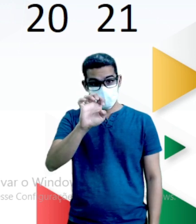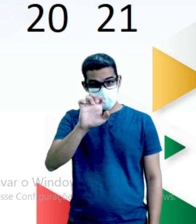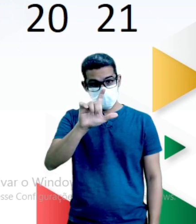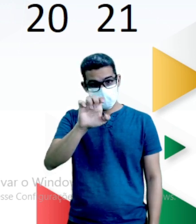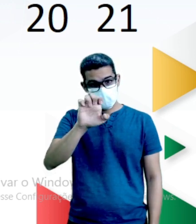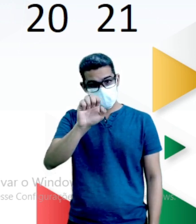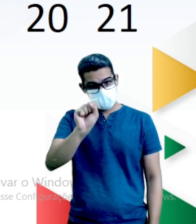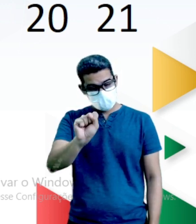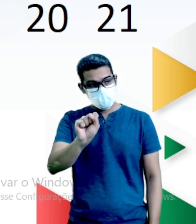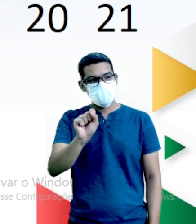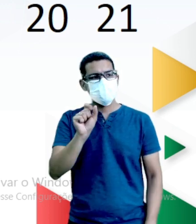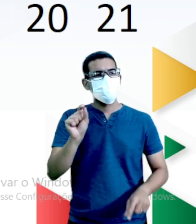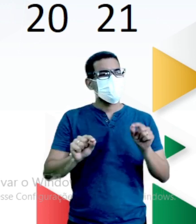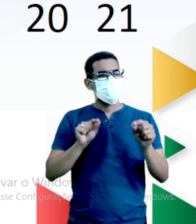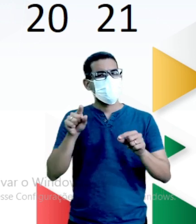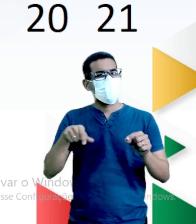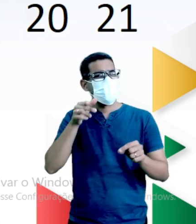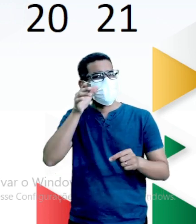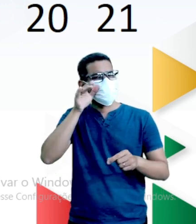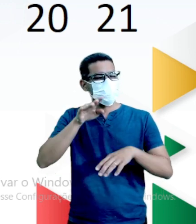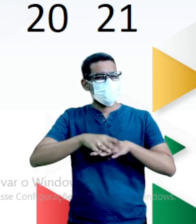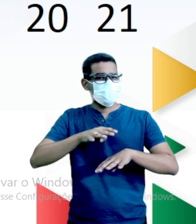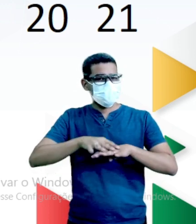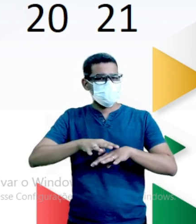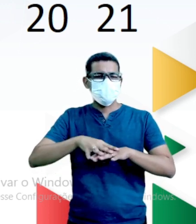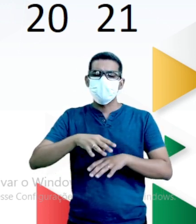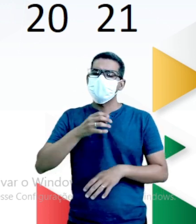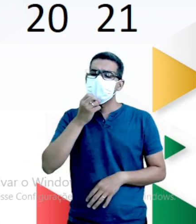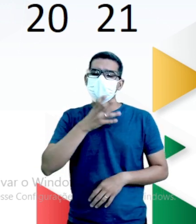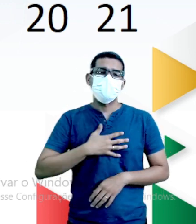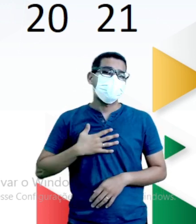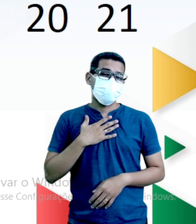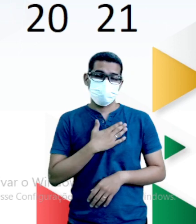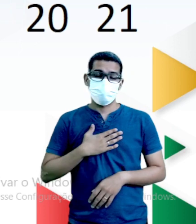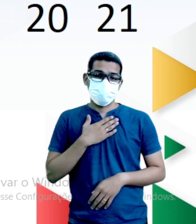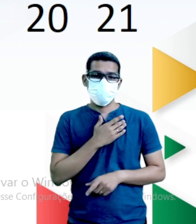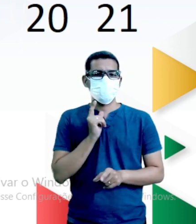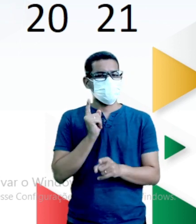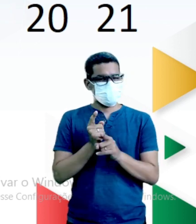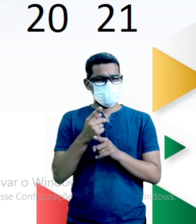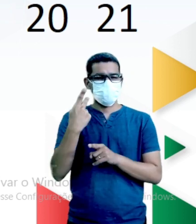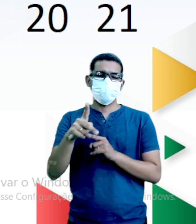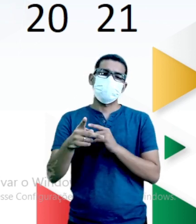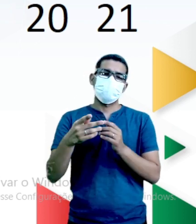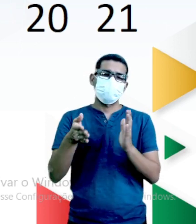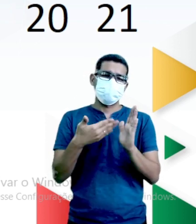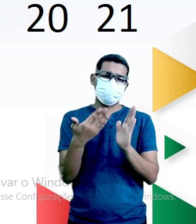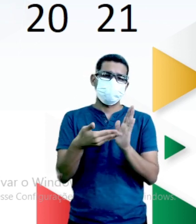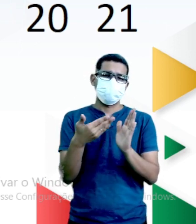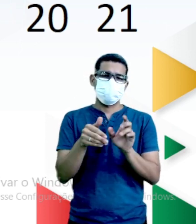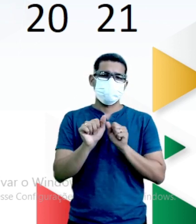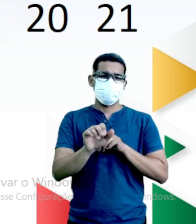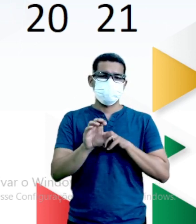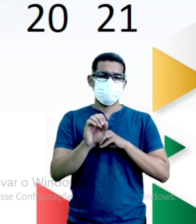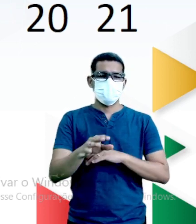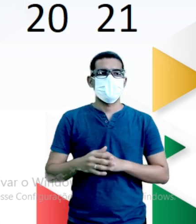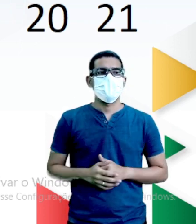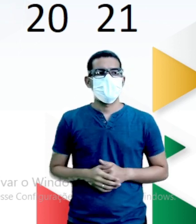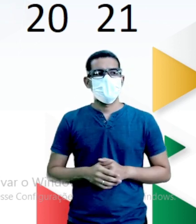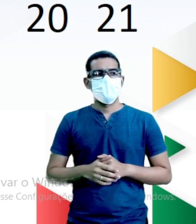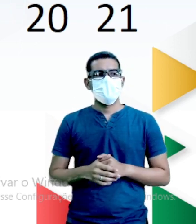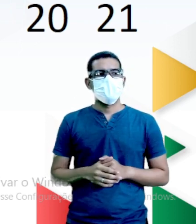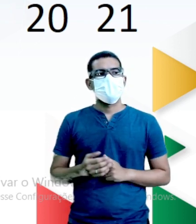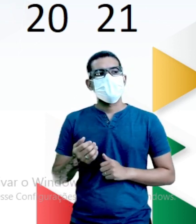isso para vocês. É uma curiosidade matemática muito interessante que você vai encontrar no seu livro didático, tá bom? Olha, o número